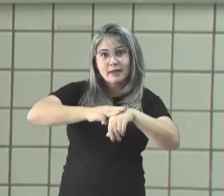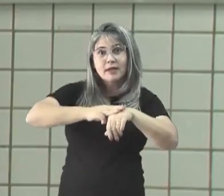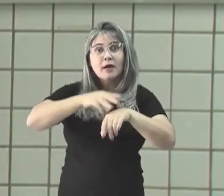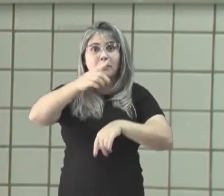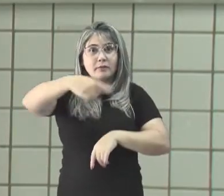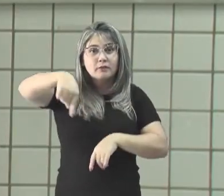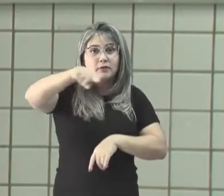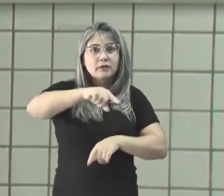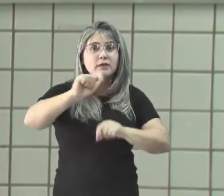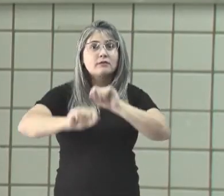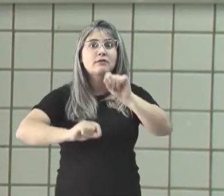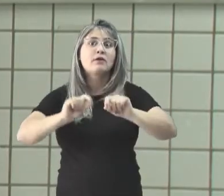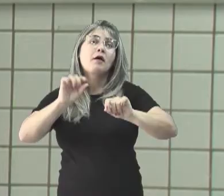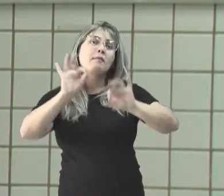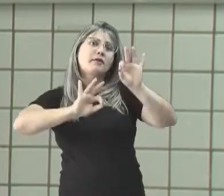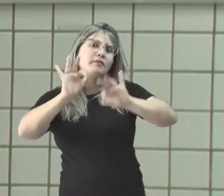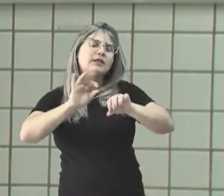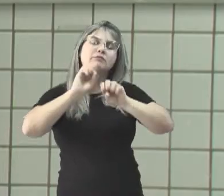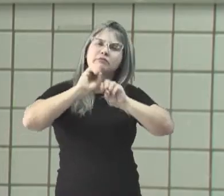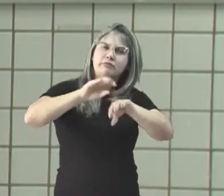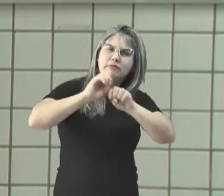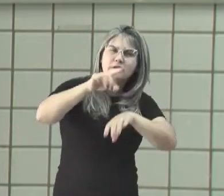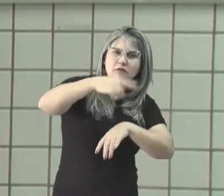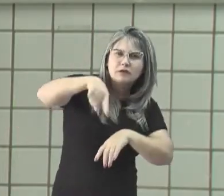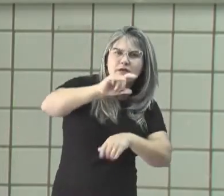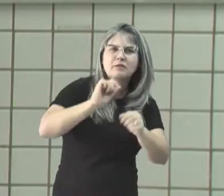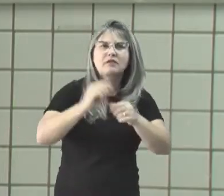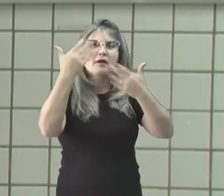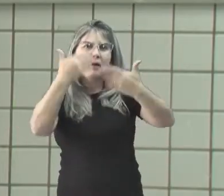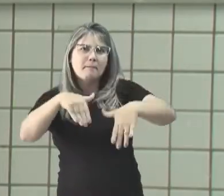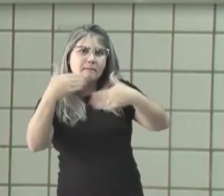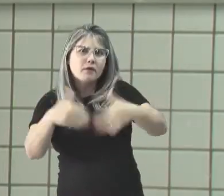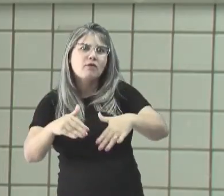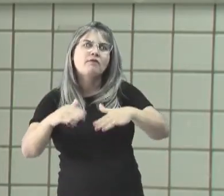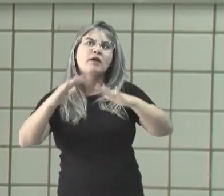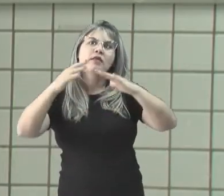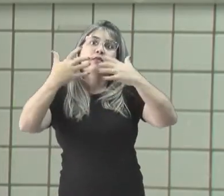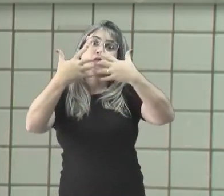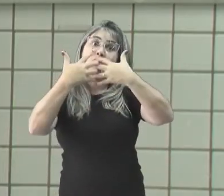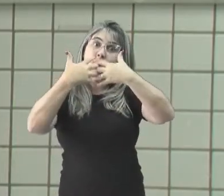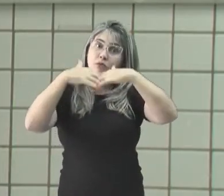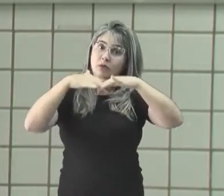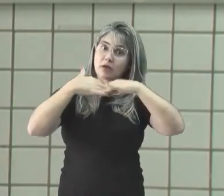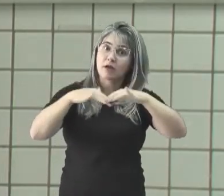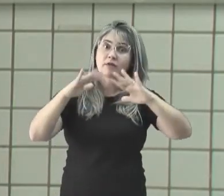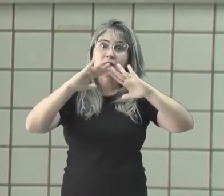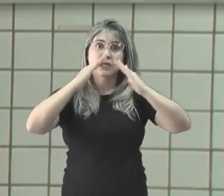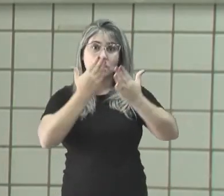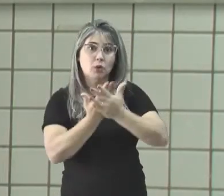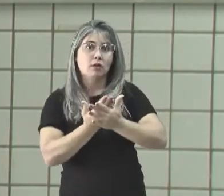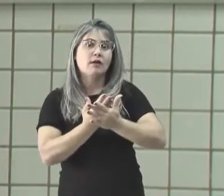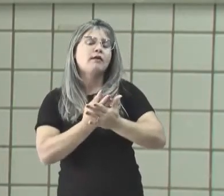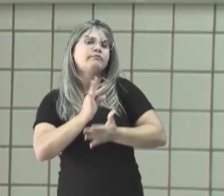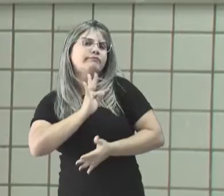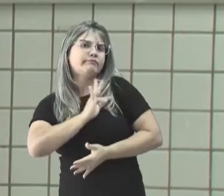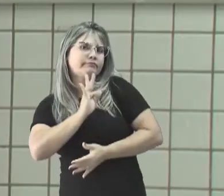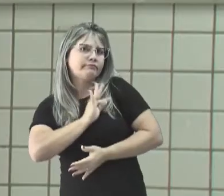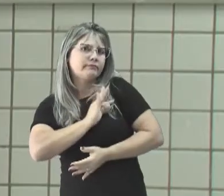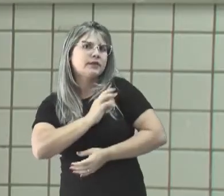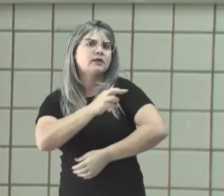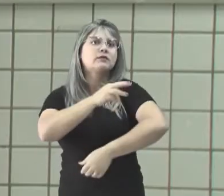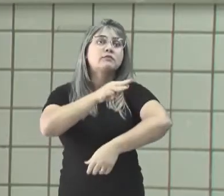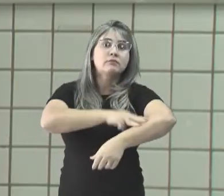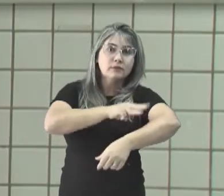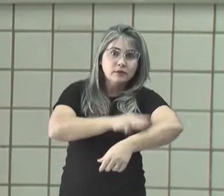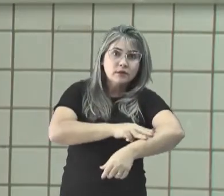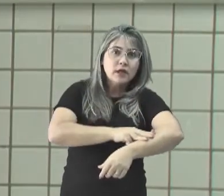provas do exame de seleção da Escola Agrícola de Jundiaí e do IFRN. Eu sou o professor Lamec e na nossa